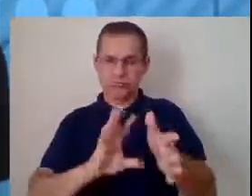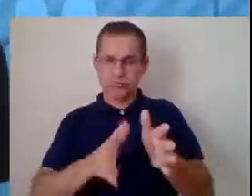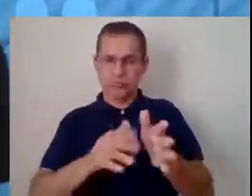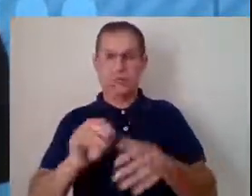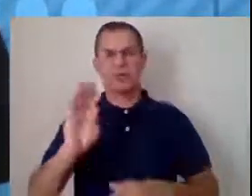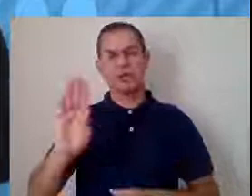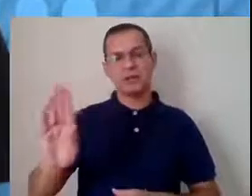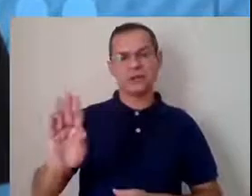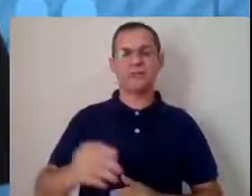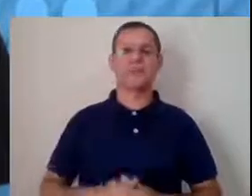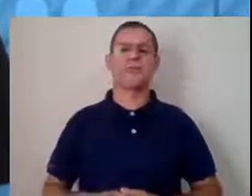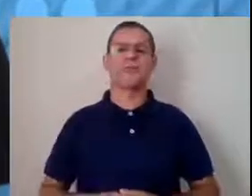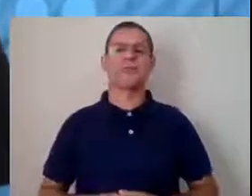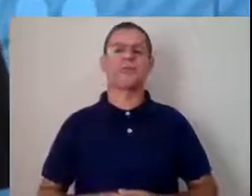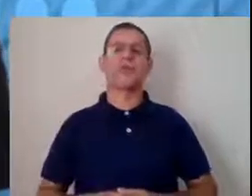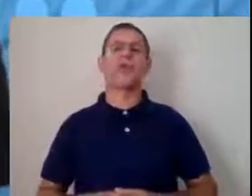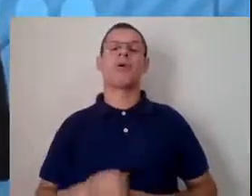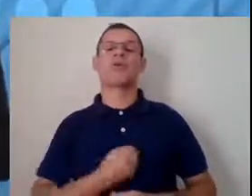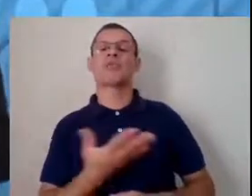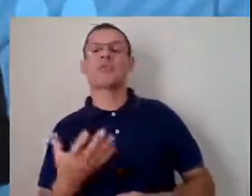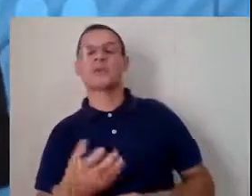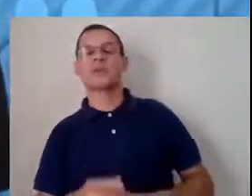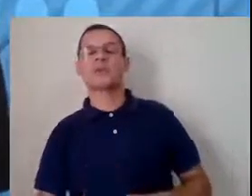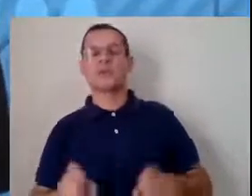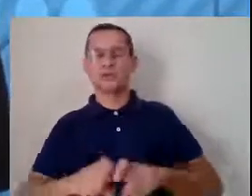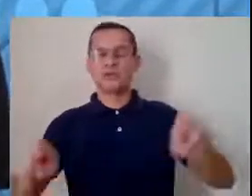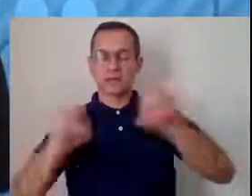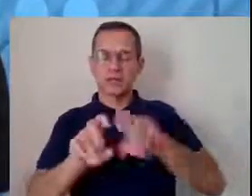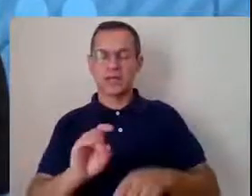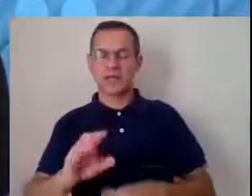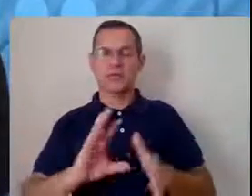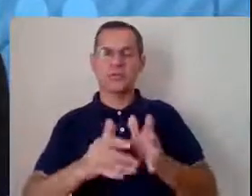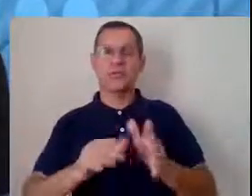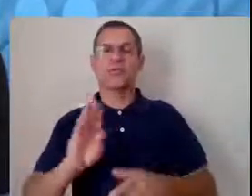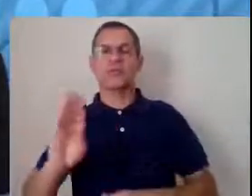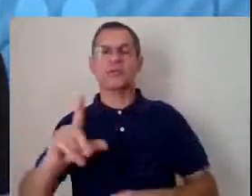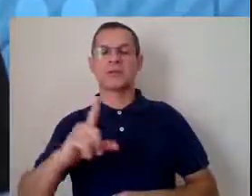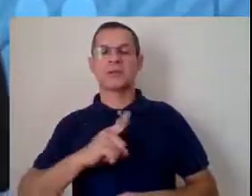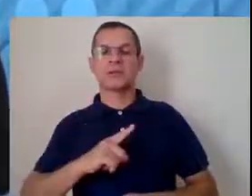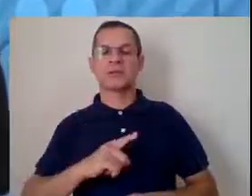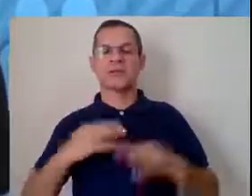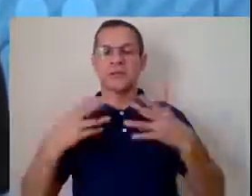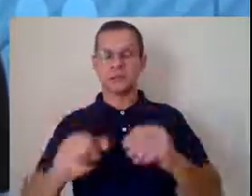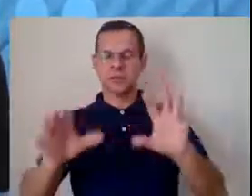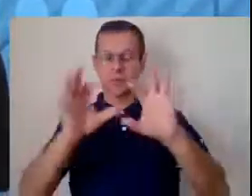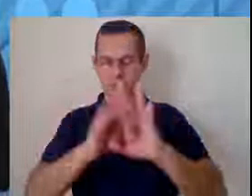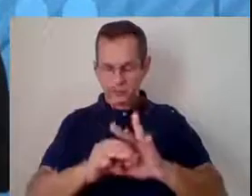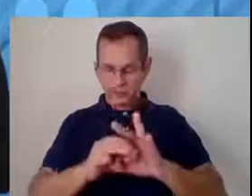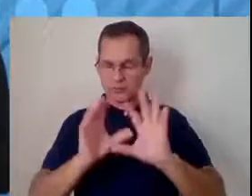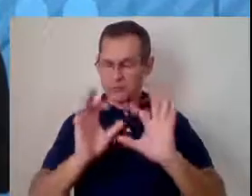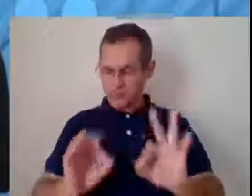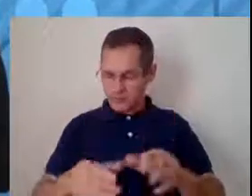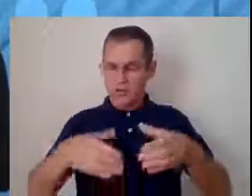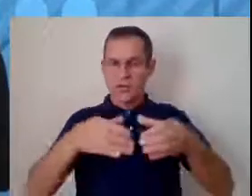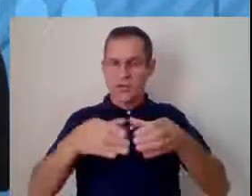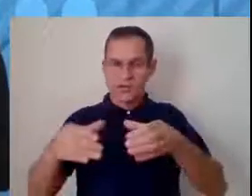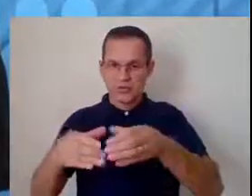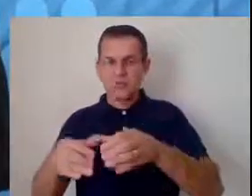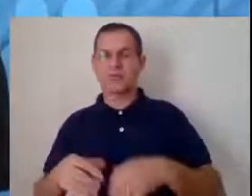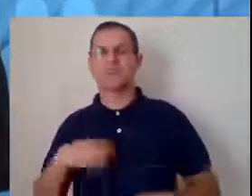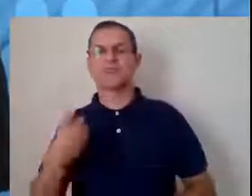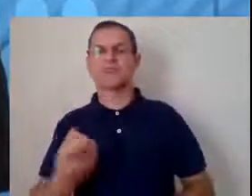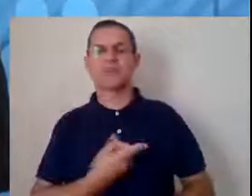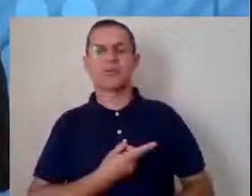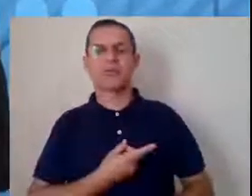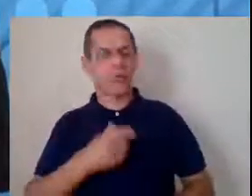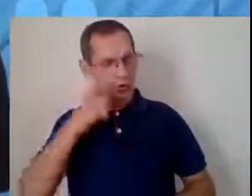para o banco B, né? Quantos são somente do banco B? Então, vocês têm que saber todas essas relações de conjuntos aí para a